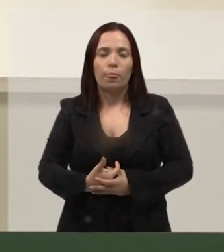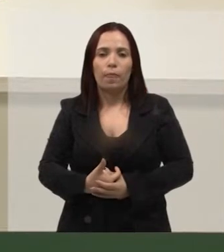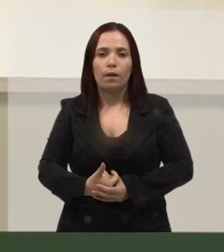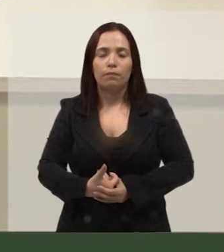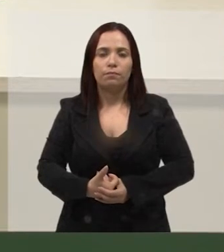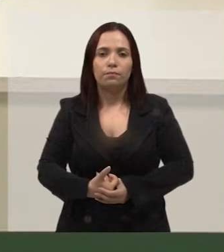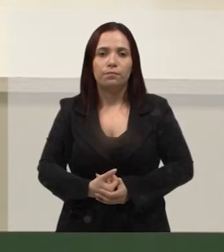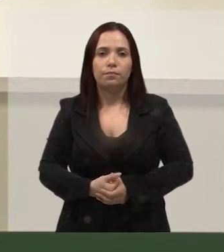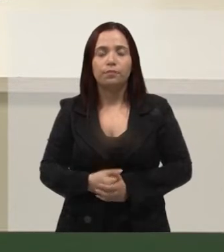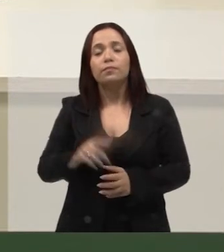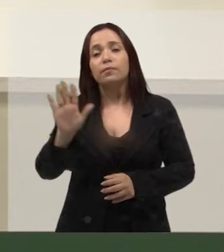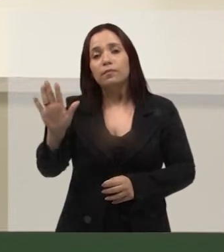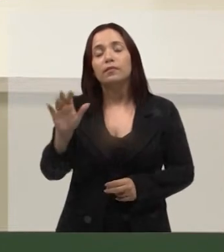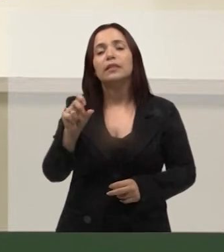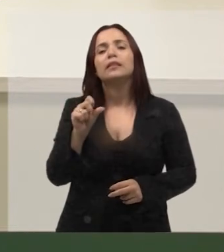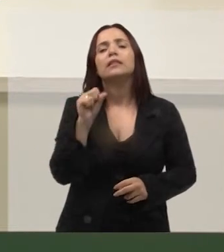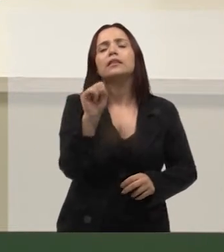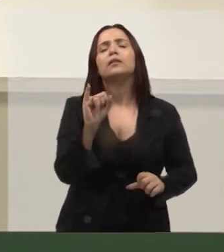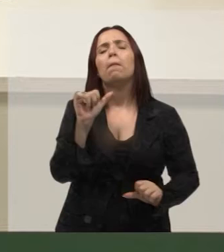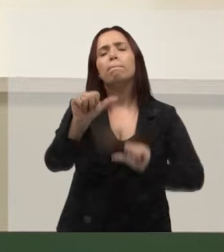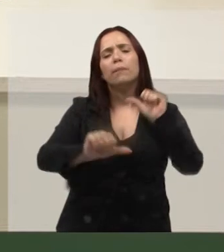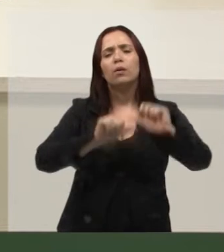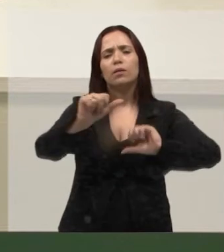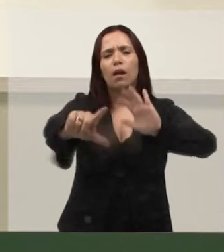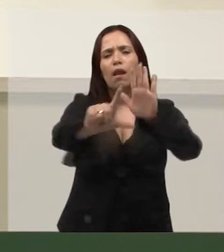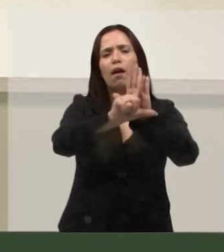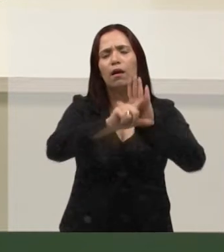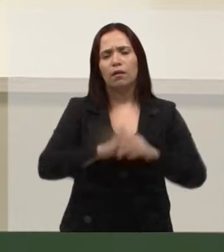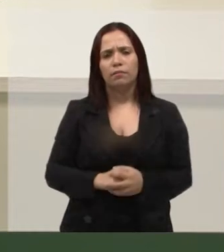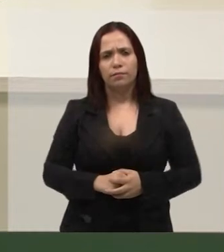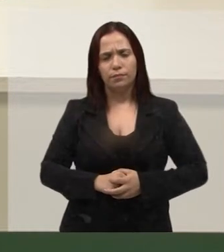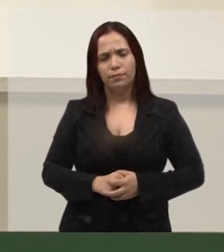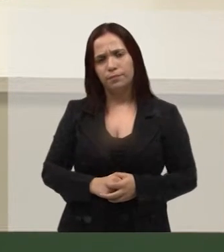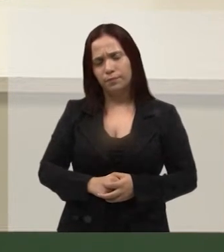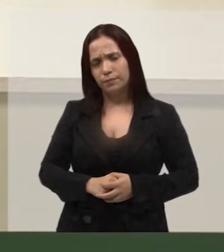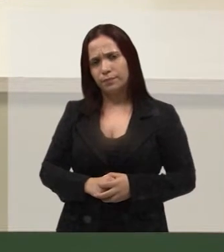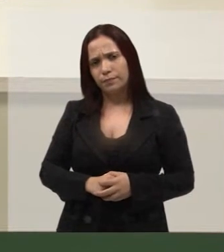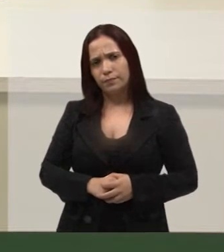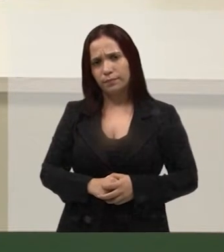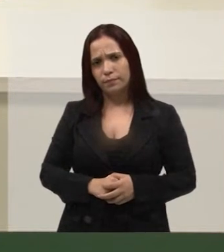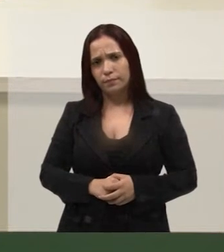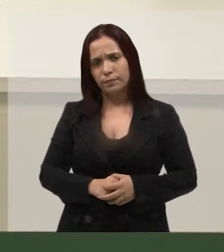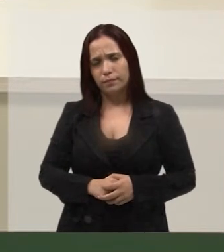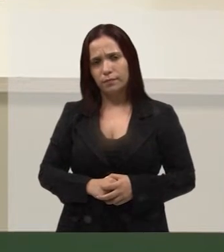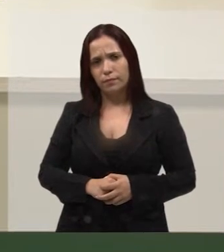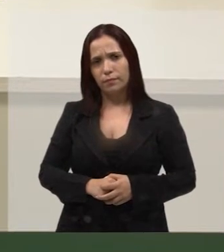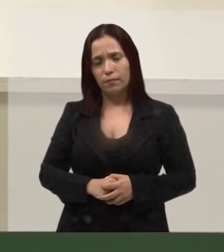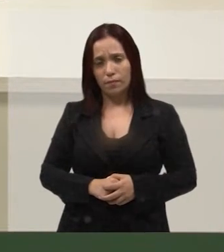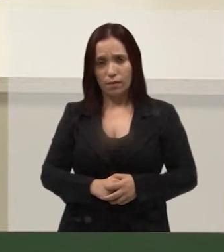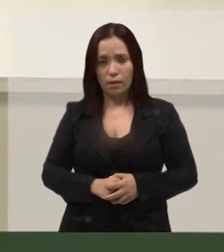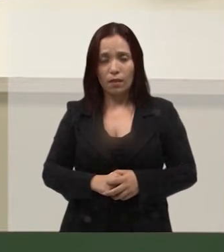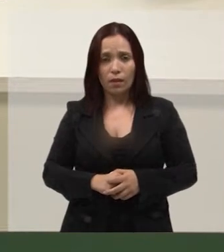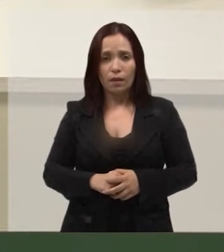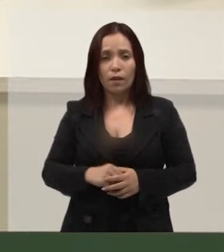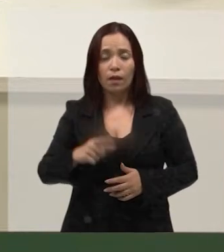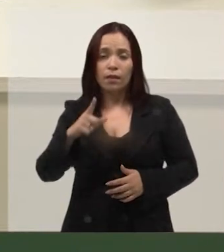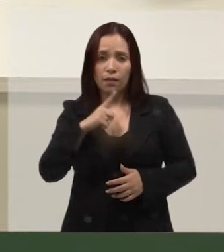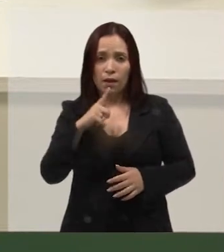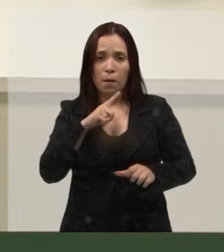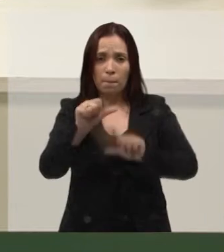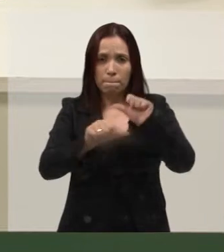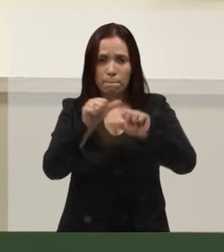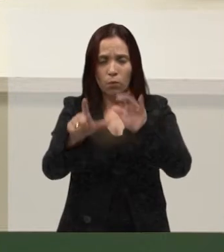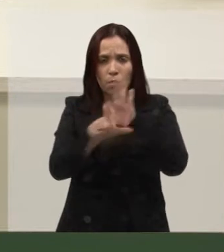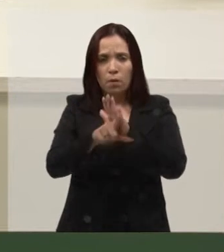vamos supor que tivessem mudado, Luiz. Aí eu lhe faço a pergunta e você continua o seu raciocínio. A relação é